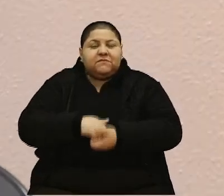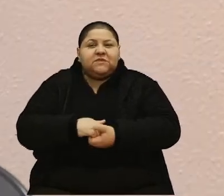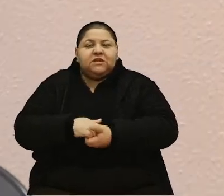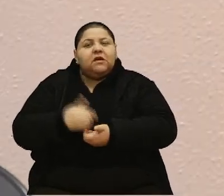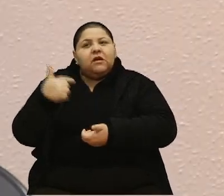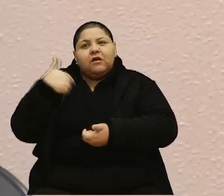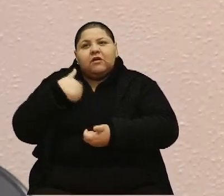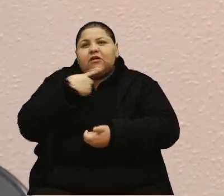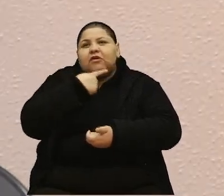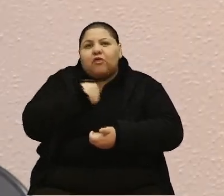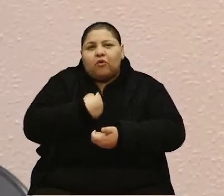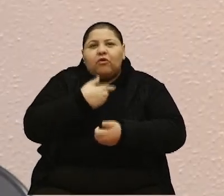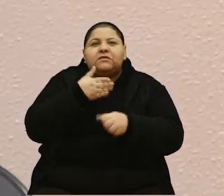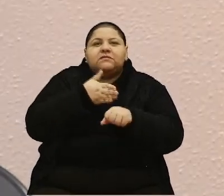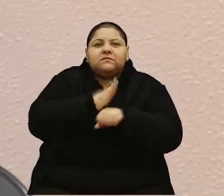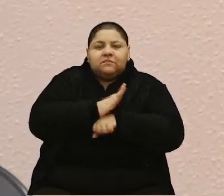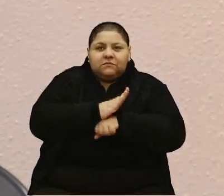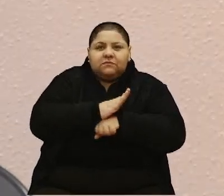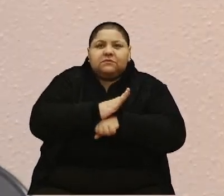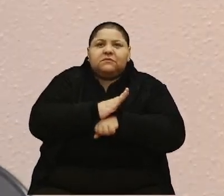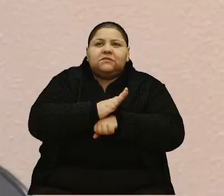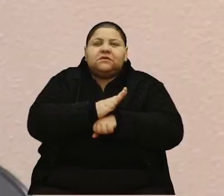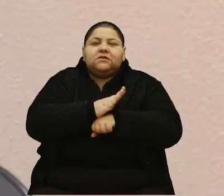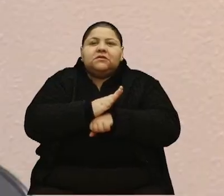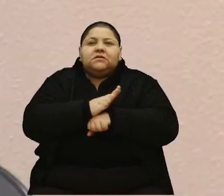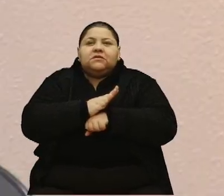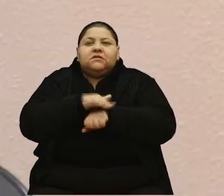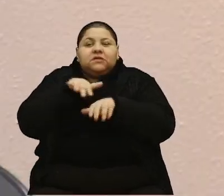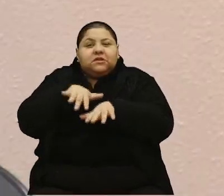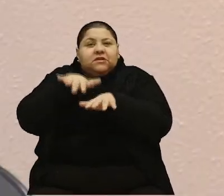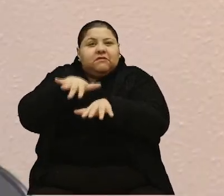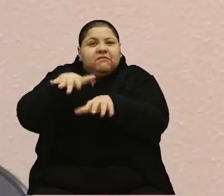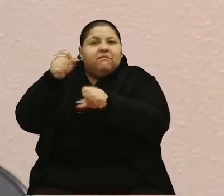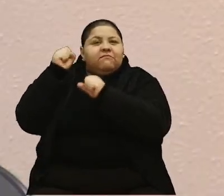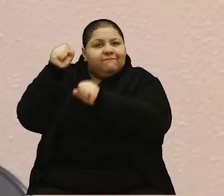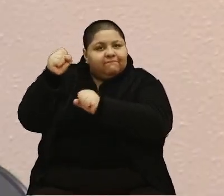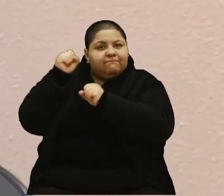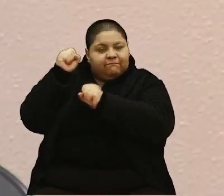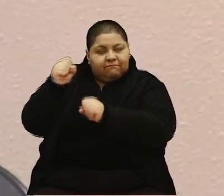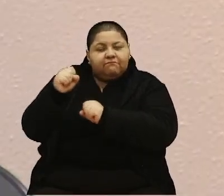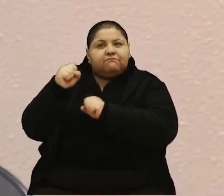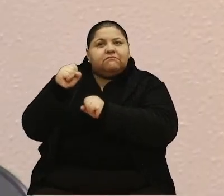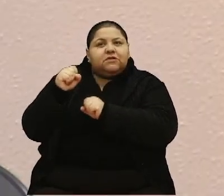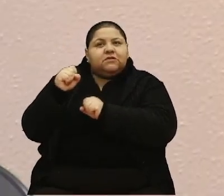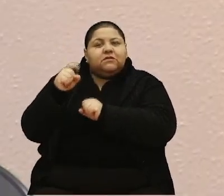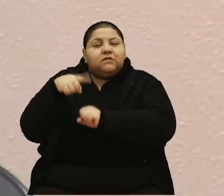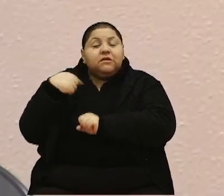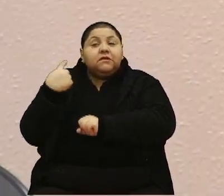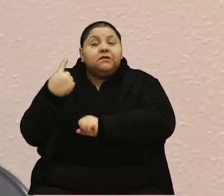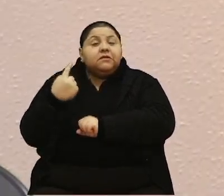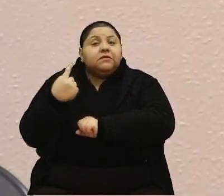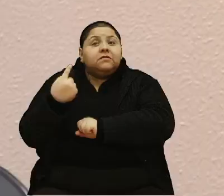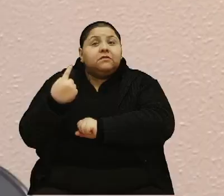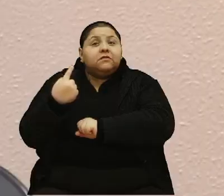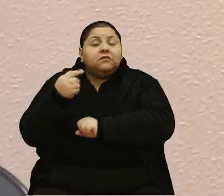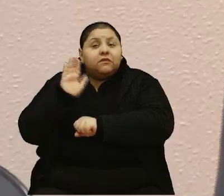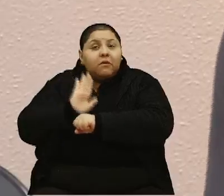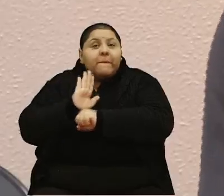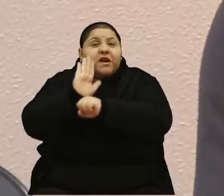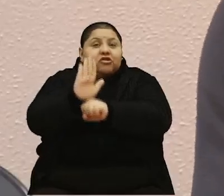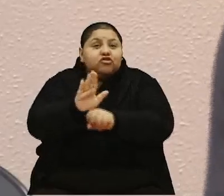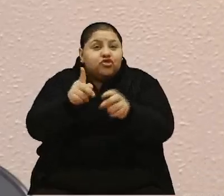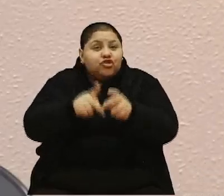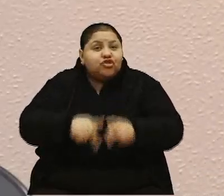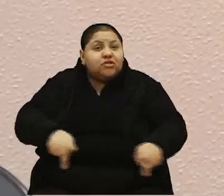Muitas vezes eu gosto de participar de manifestações, de protestos, quando é em benefício do povo,